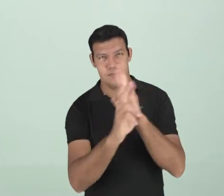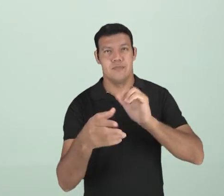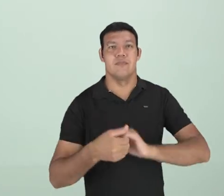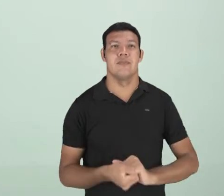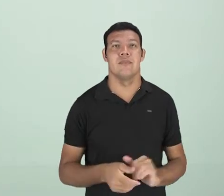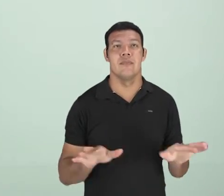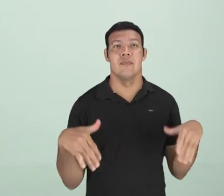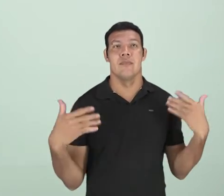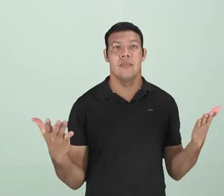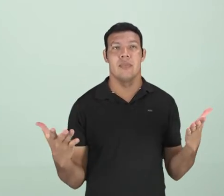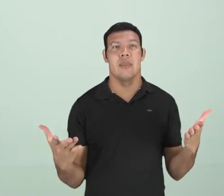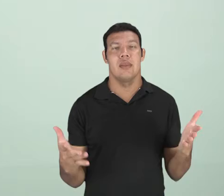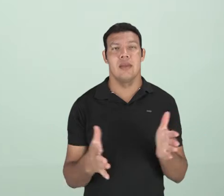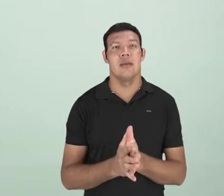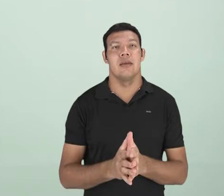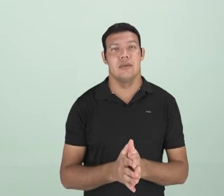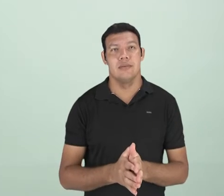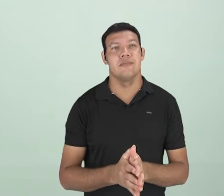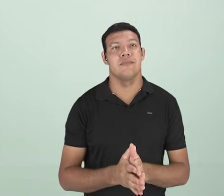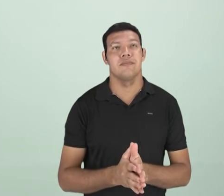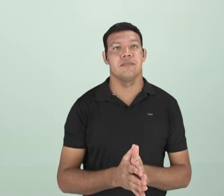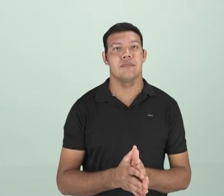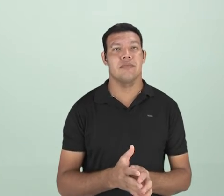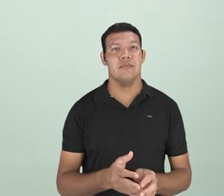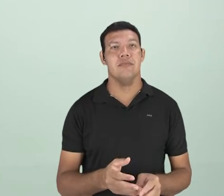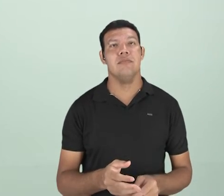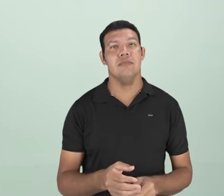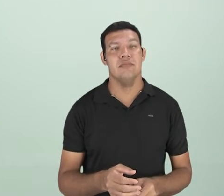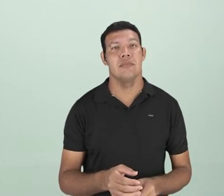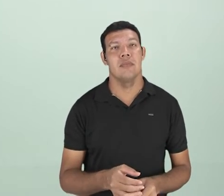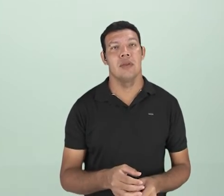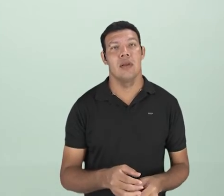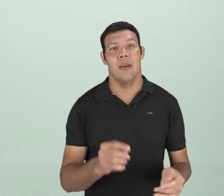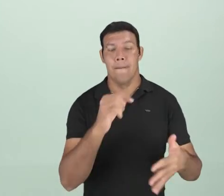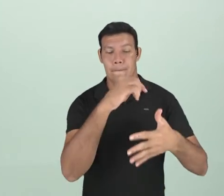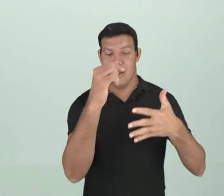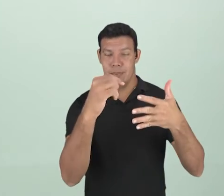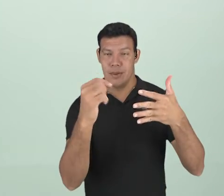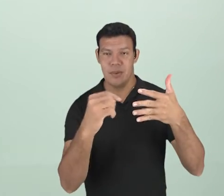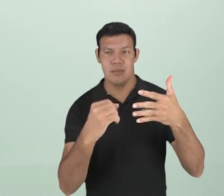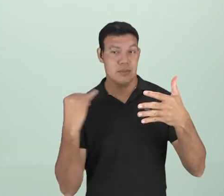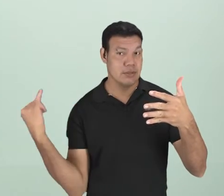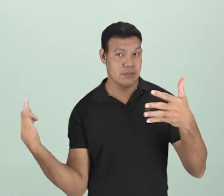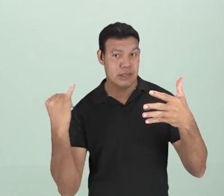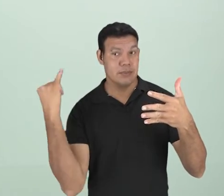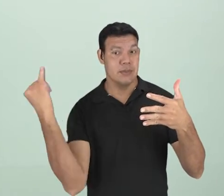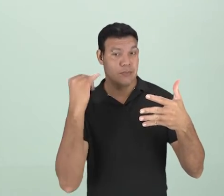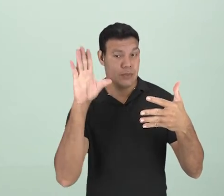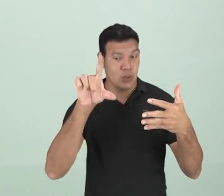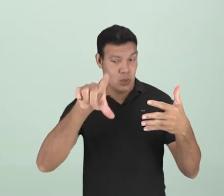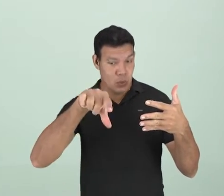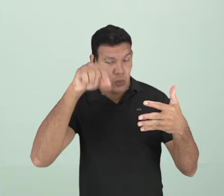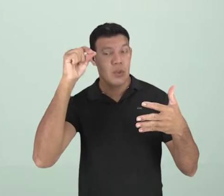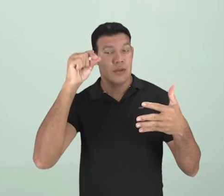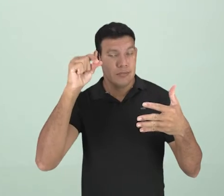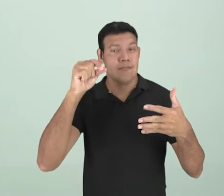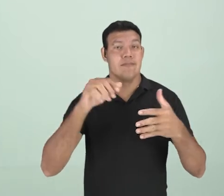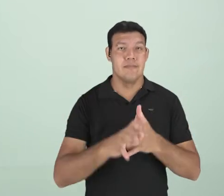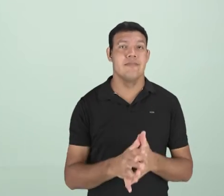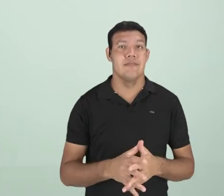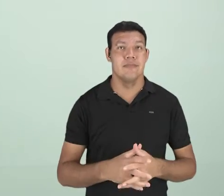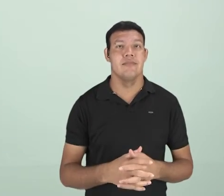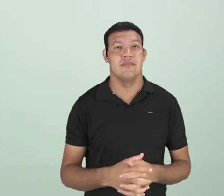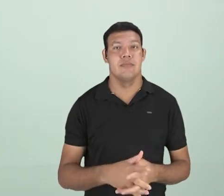E aí, pontos que nós precisamos destacar na construção desse processo de escrita do artigo de